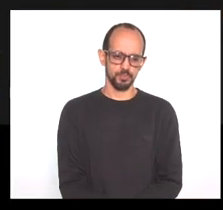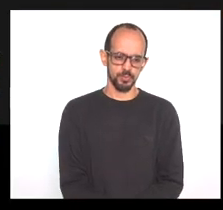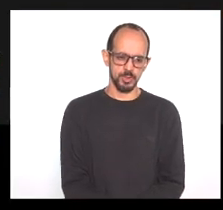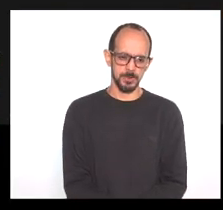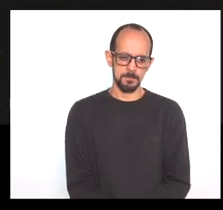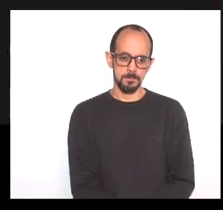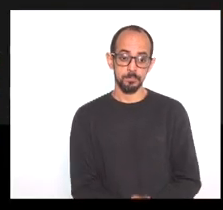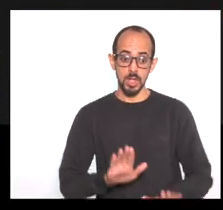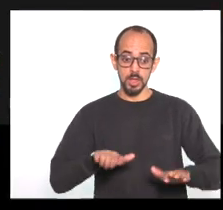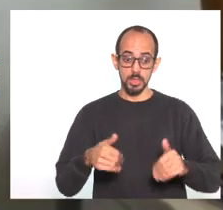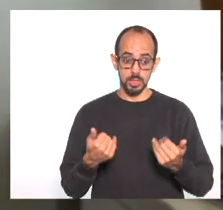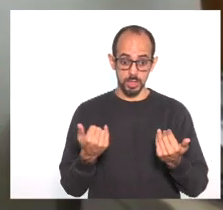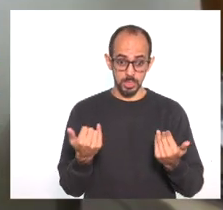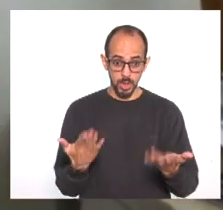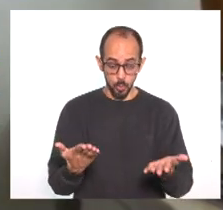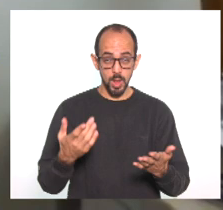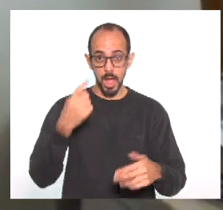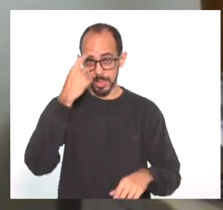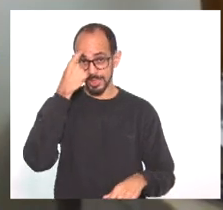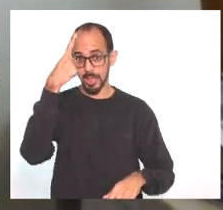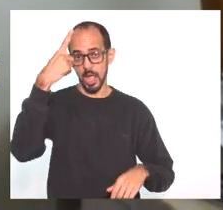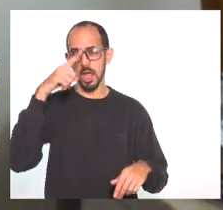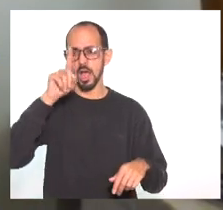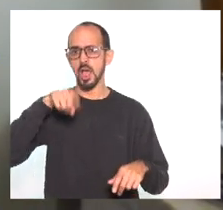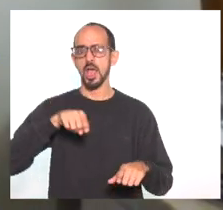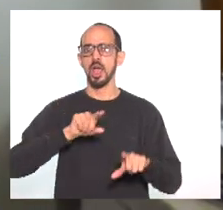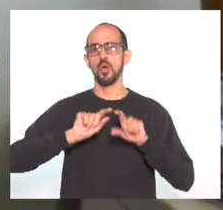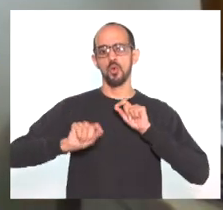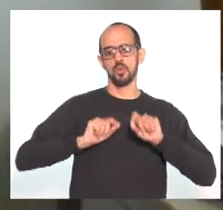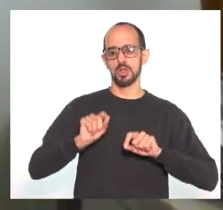A intenção foi como se fizesse um